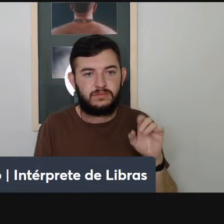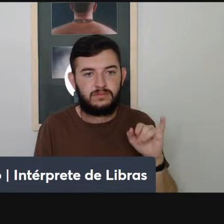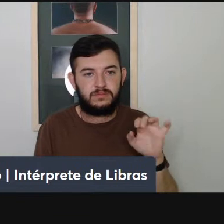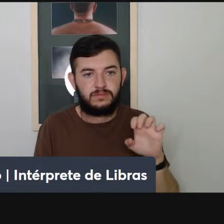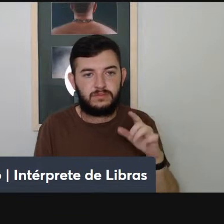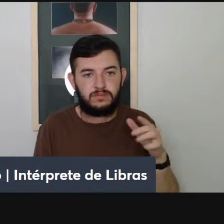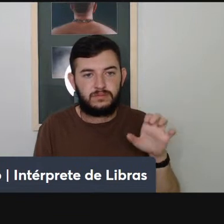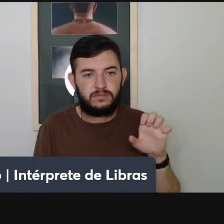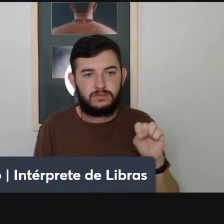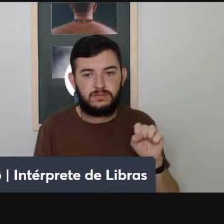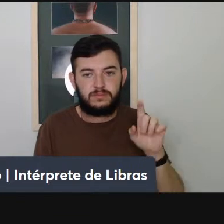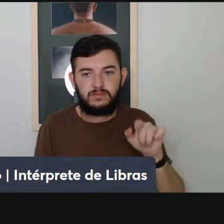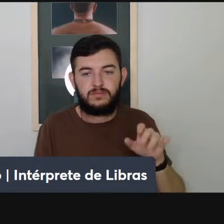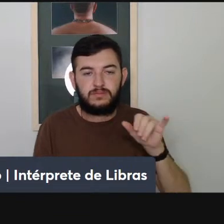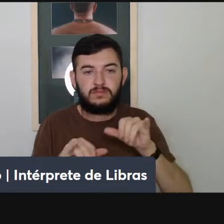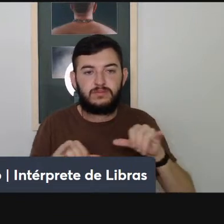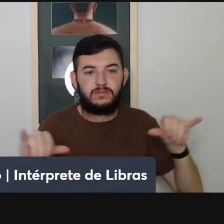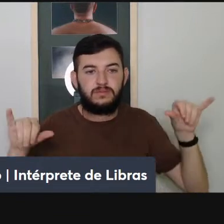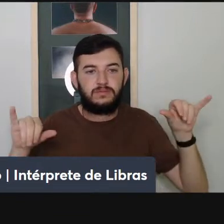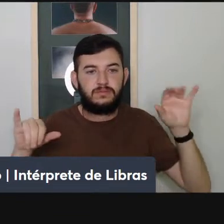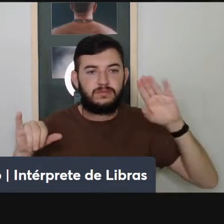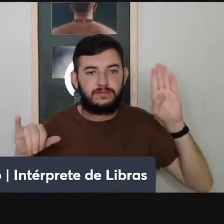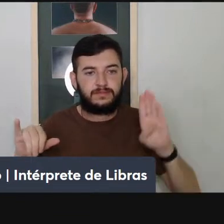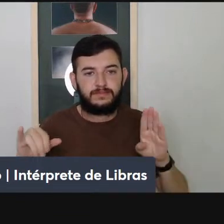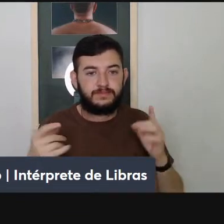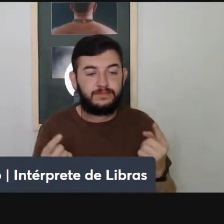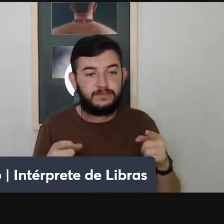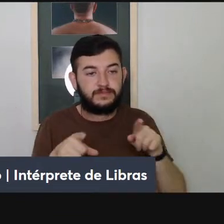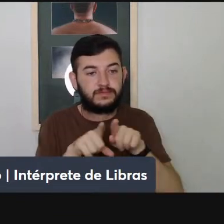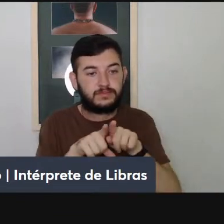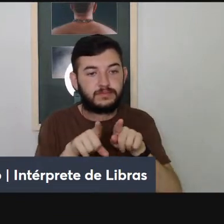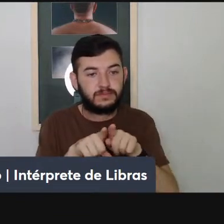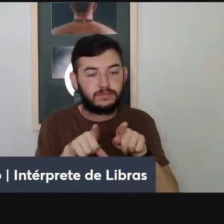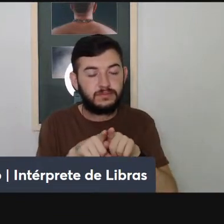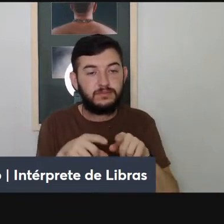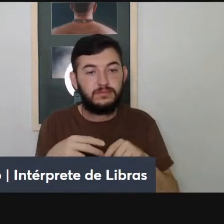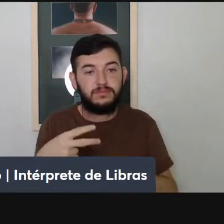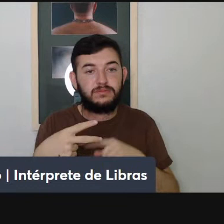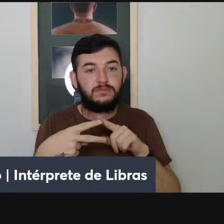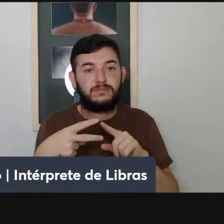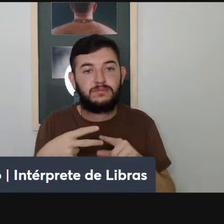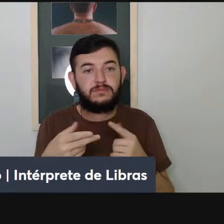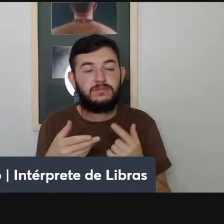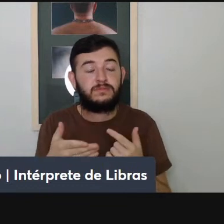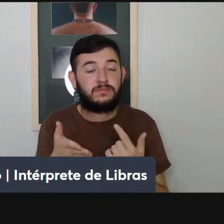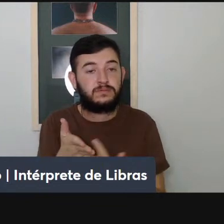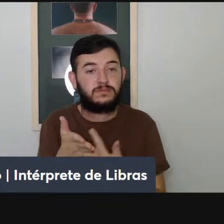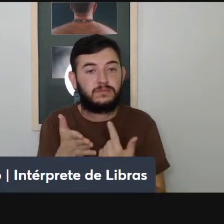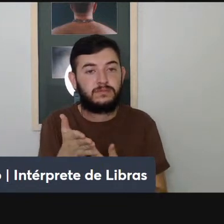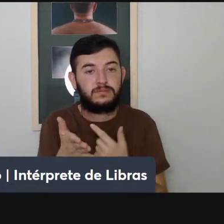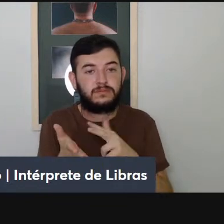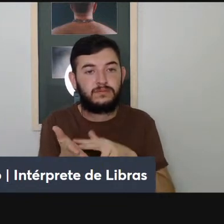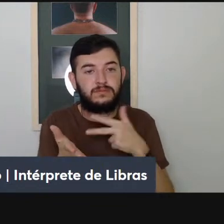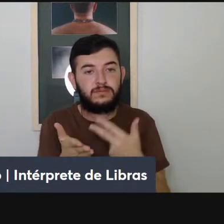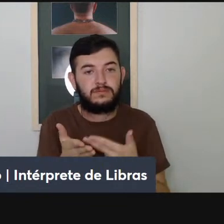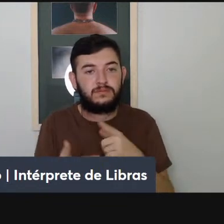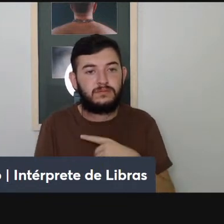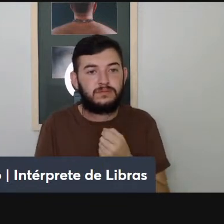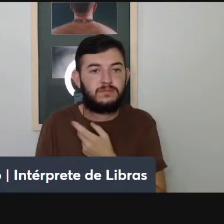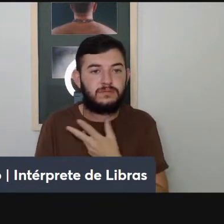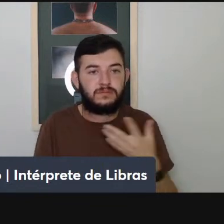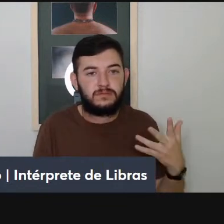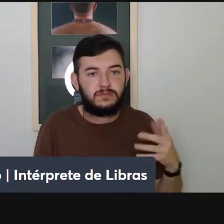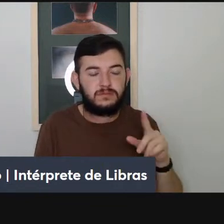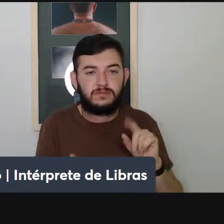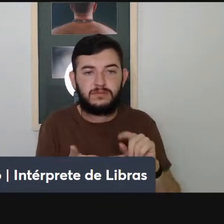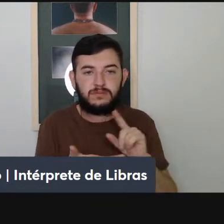divulgado no Brasil também, né? E, além desses 2 livros traduzidos, nós temos inúmeros artigos da